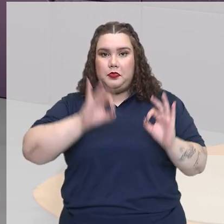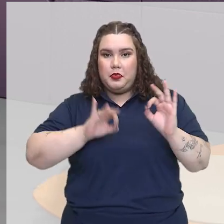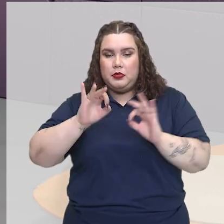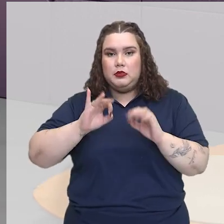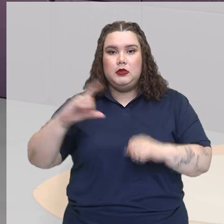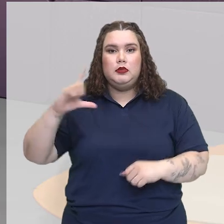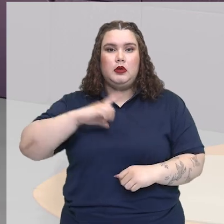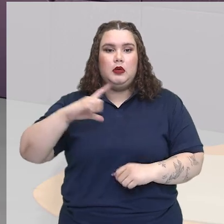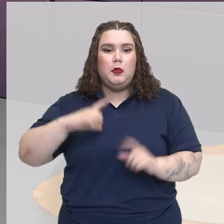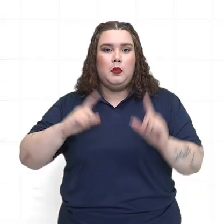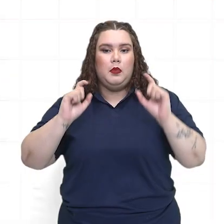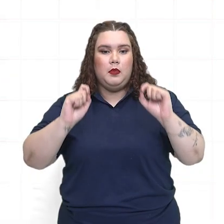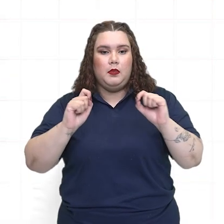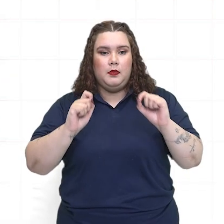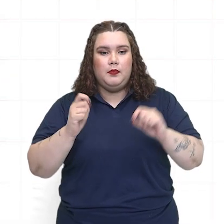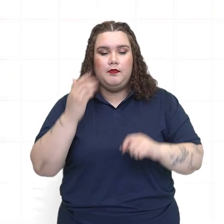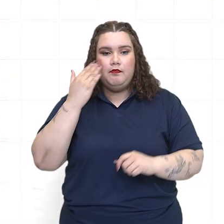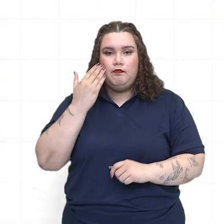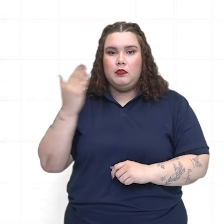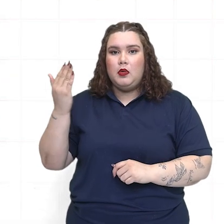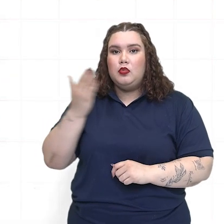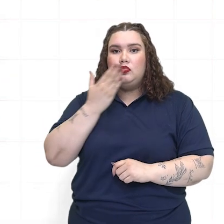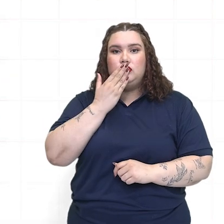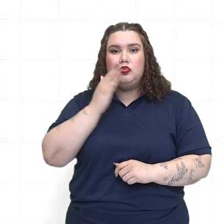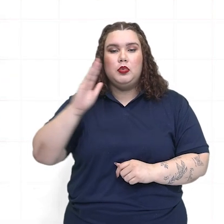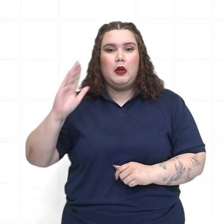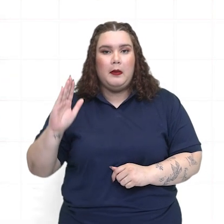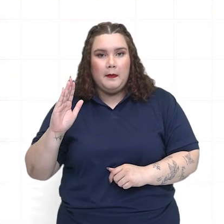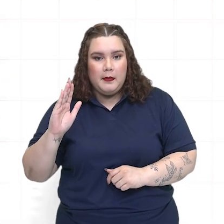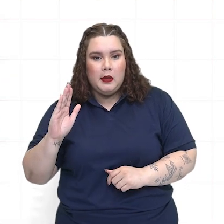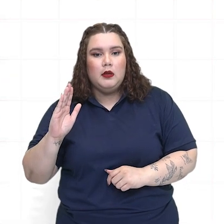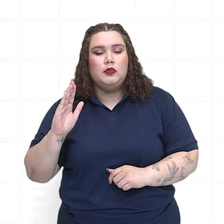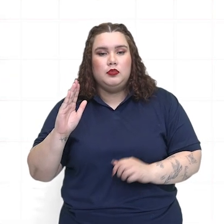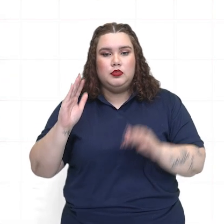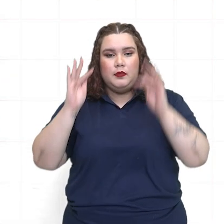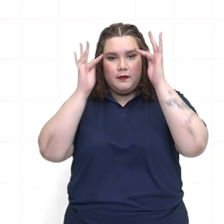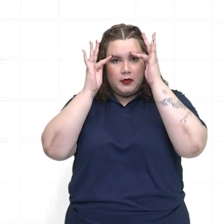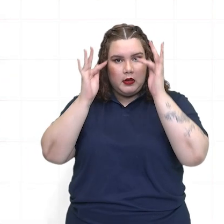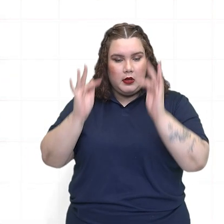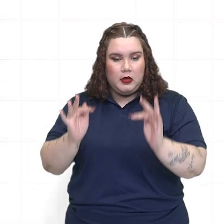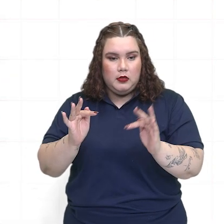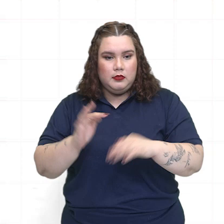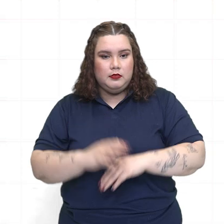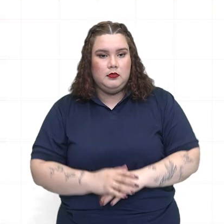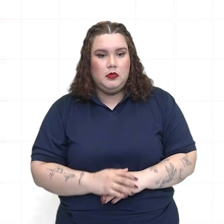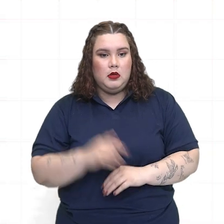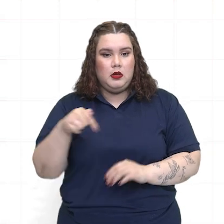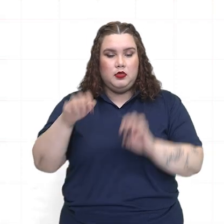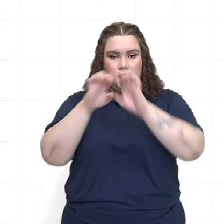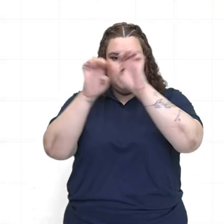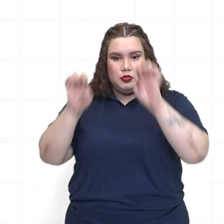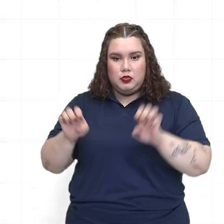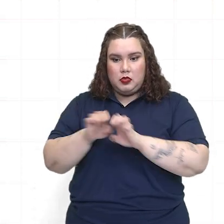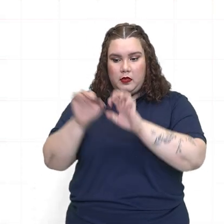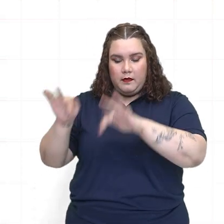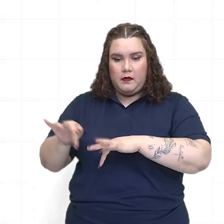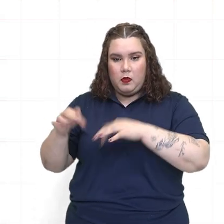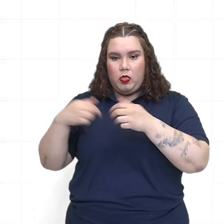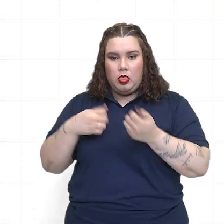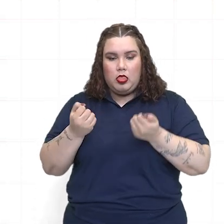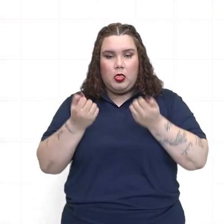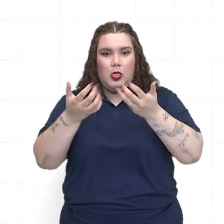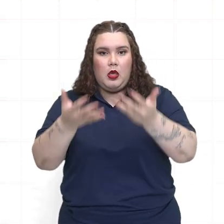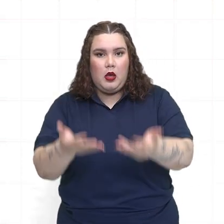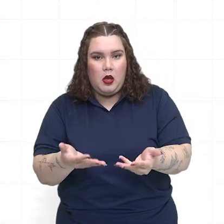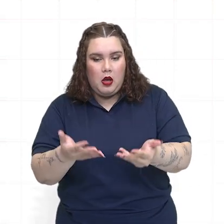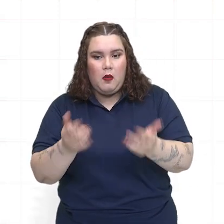você tem o juramento de fidelidade. Né? Dentro da estrutura feudal, a doação de feudos